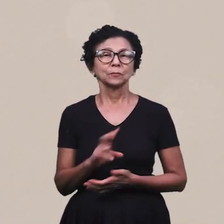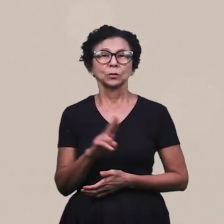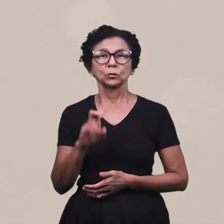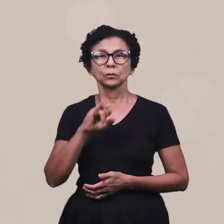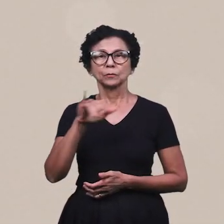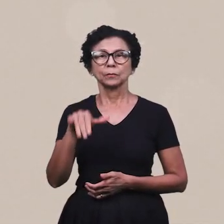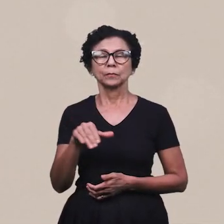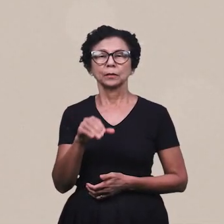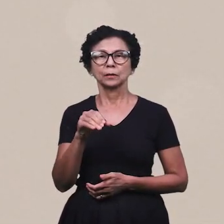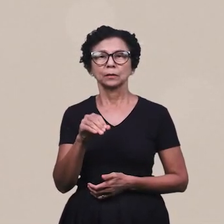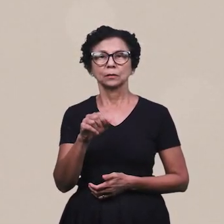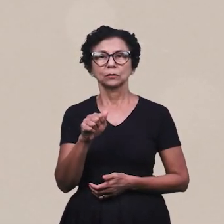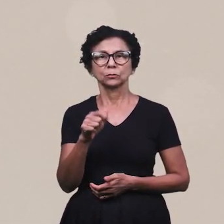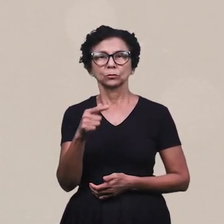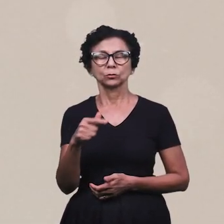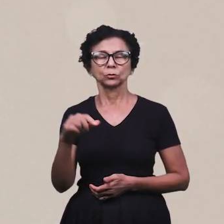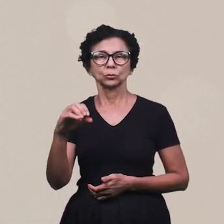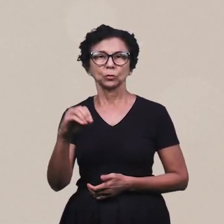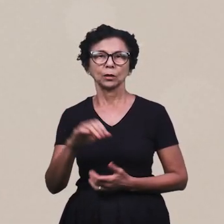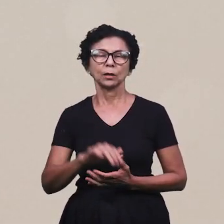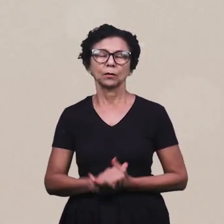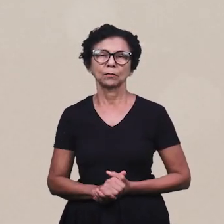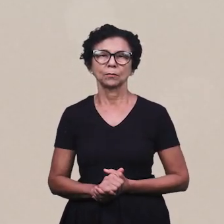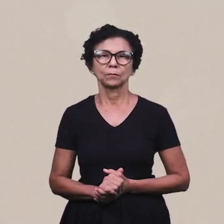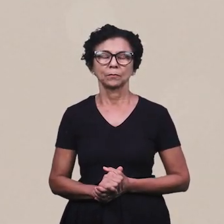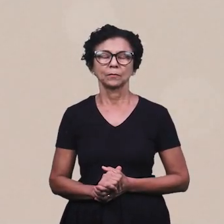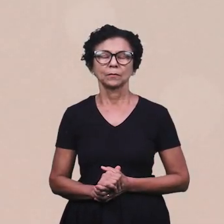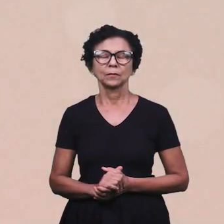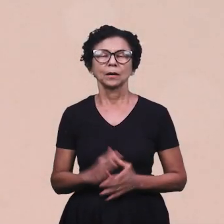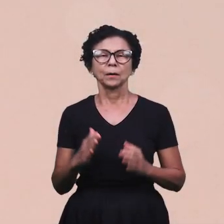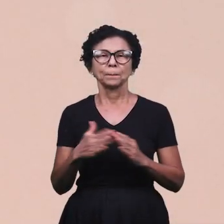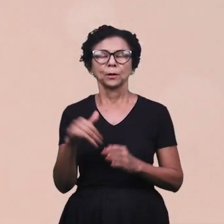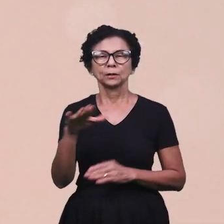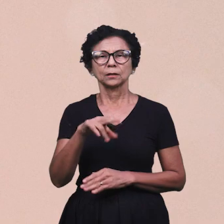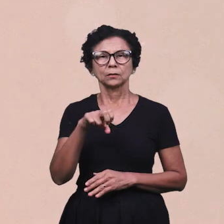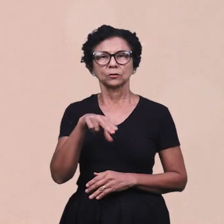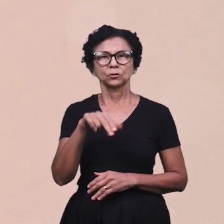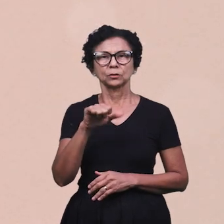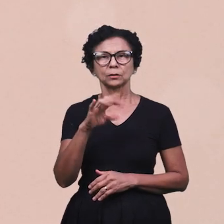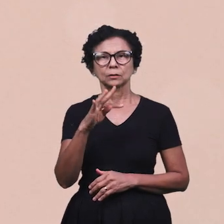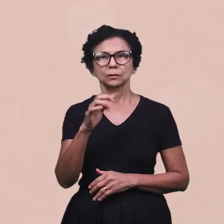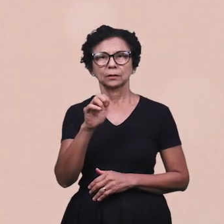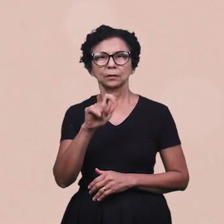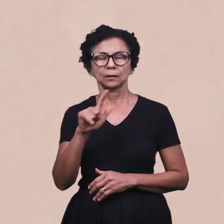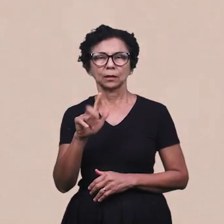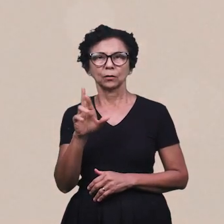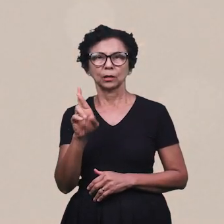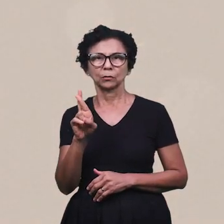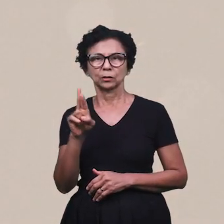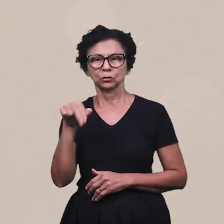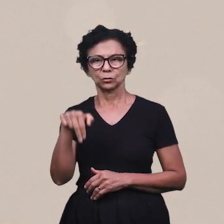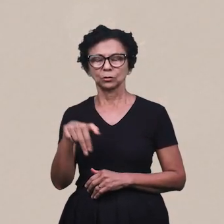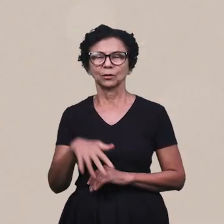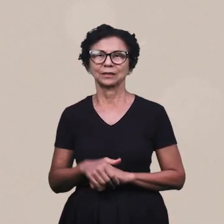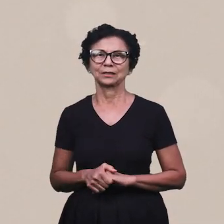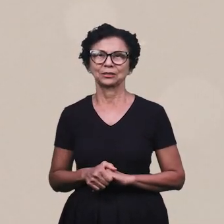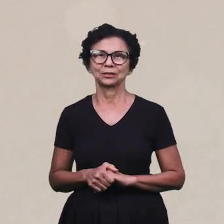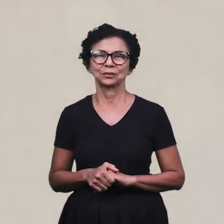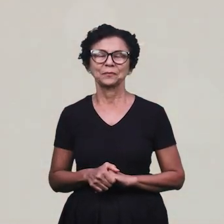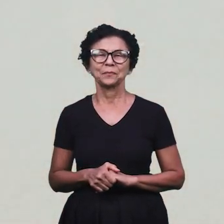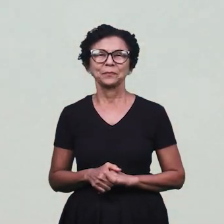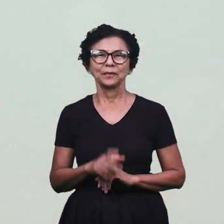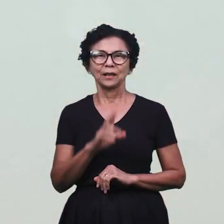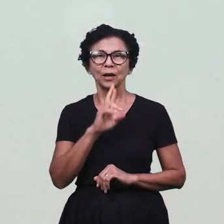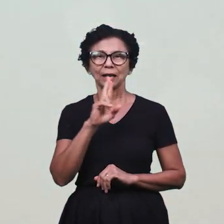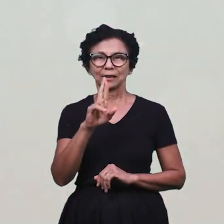Cardoso, sou da igreja de Igapó, em Natal, Rio Grande do Norte, Ministério do Pastor Altemir. Eu vim aqui deixar uma mensagem direcionada ao meu